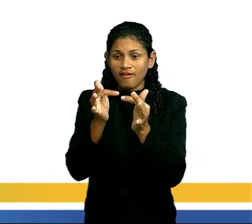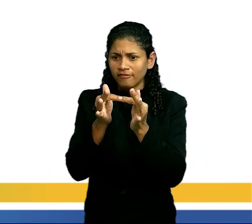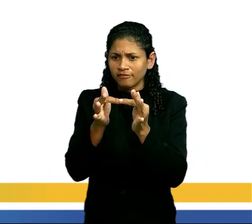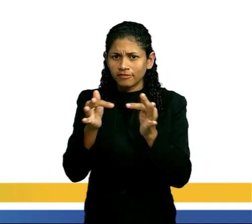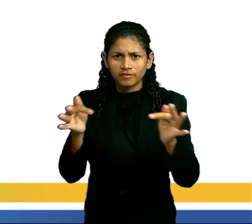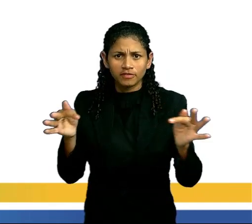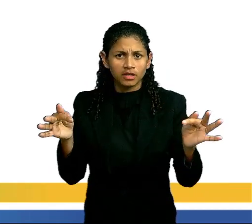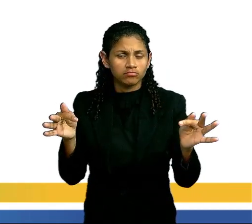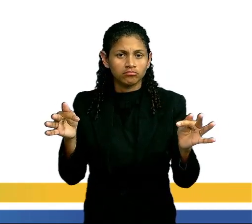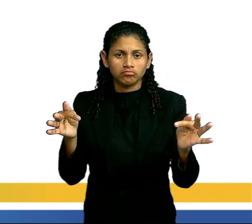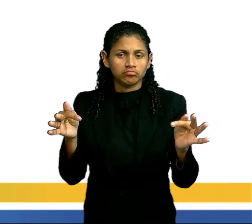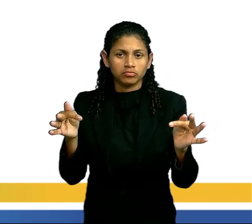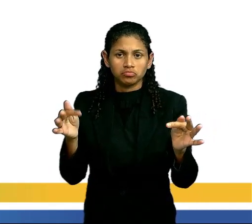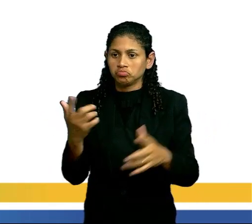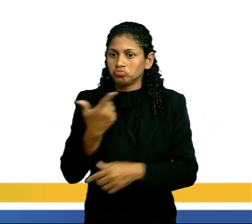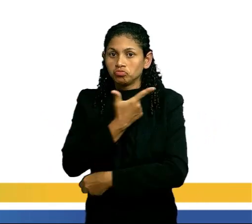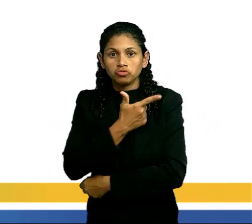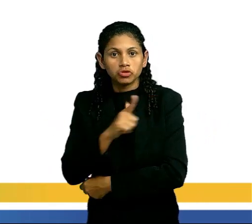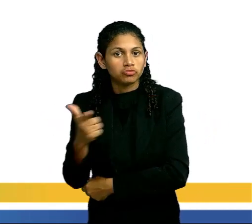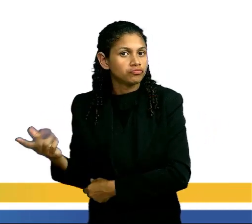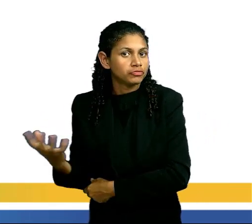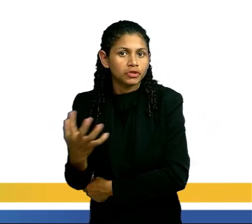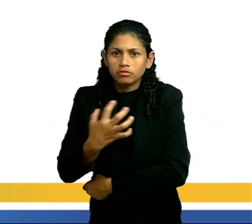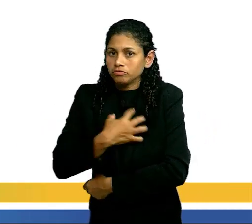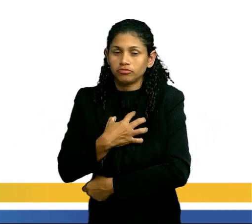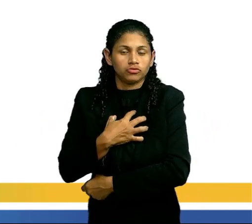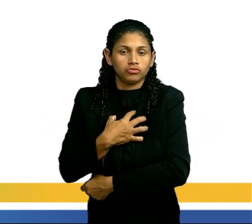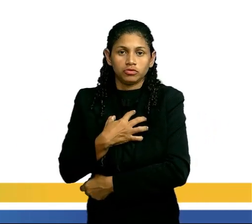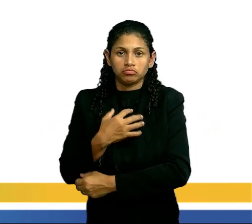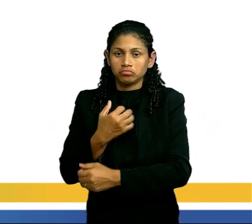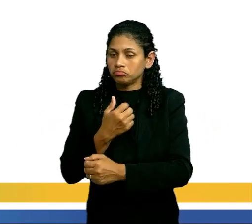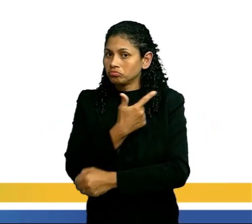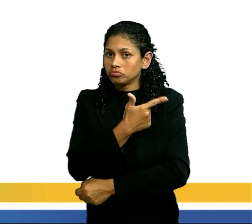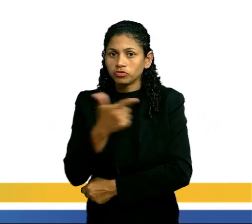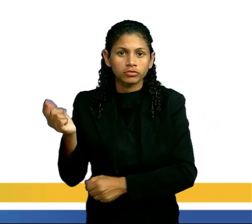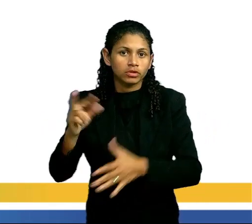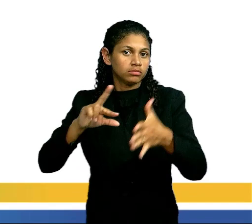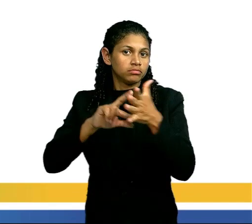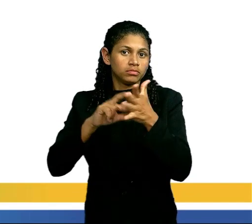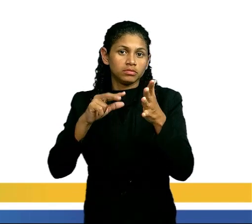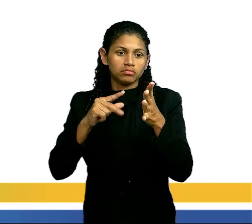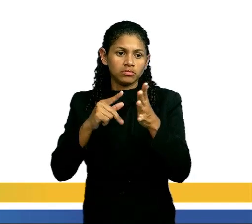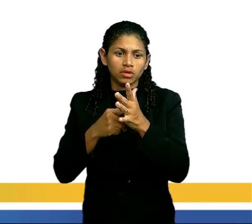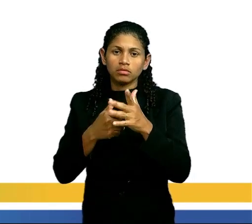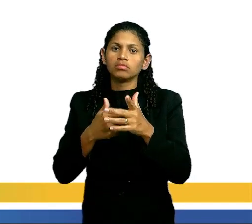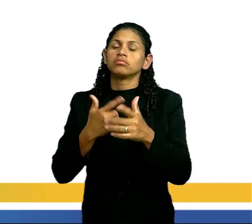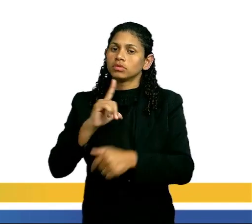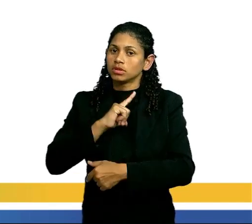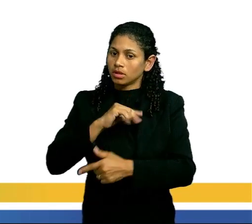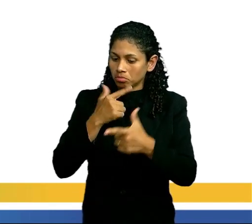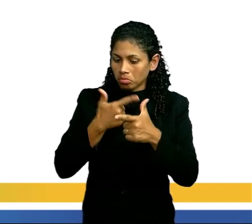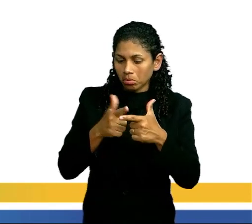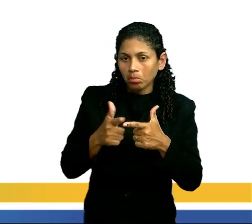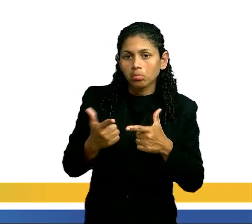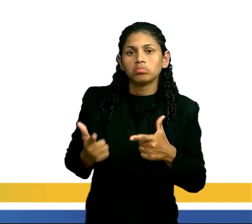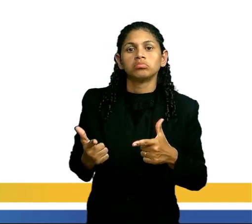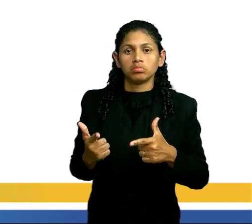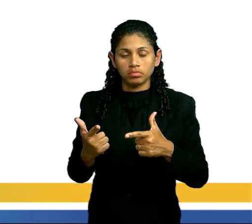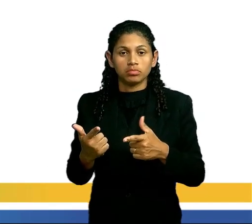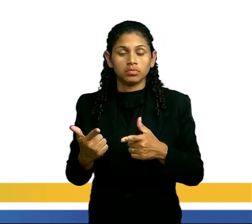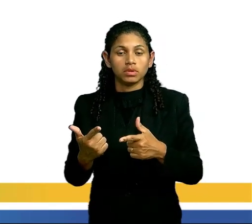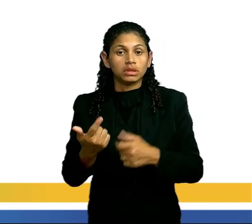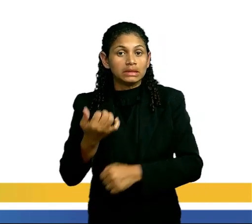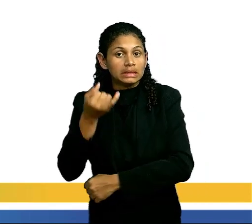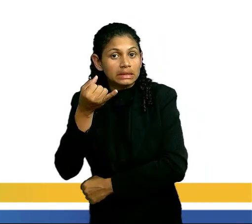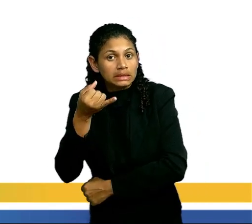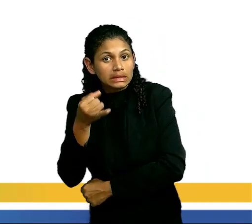totalmente sem sentido. Há um problema aí no significado se elas não exercerem aí